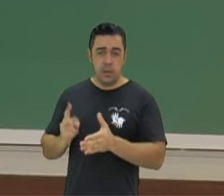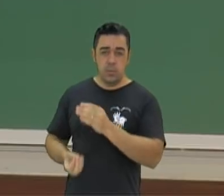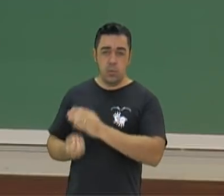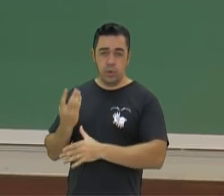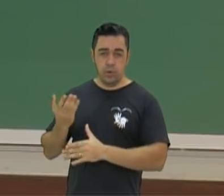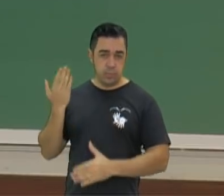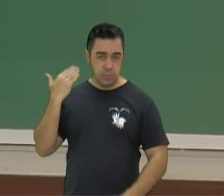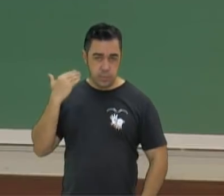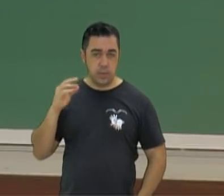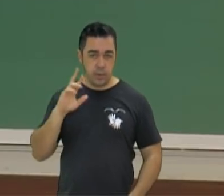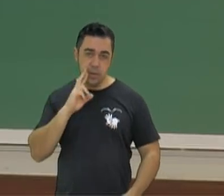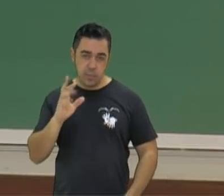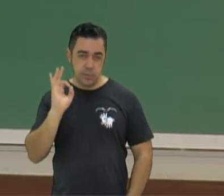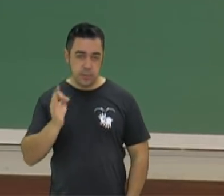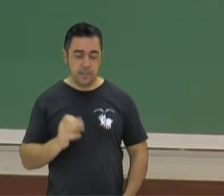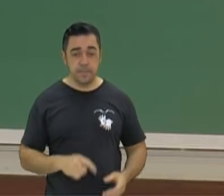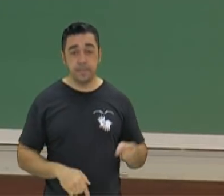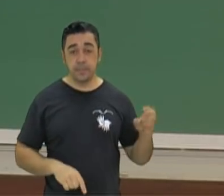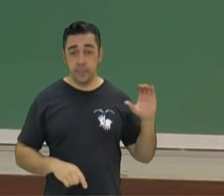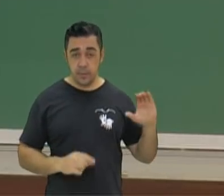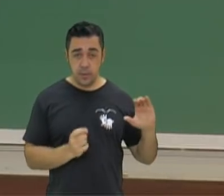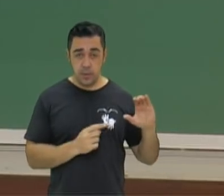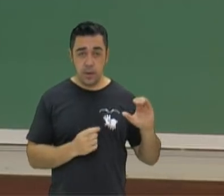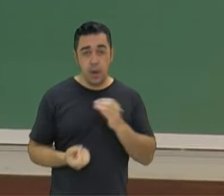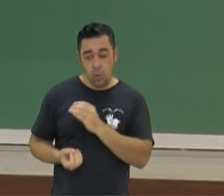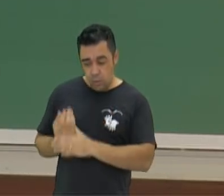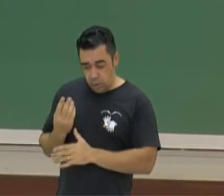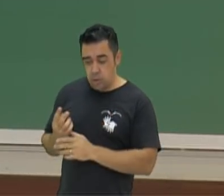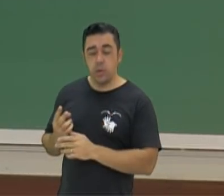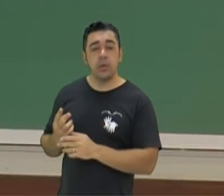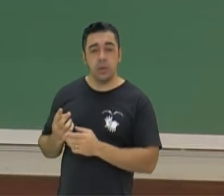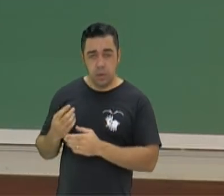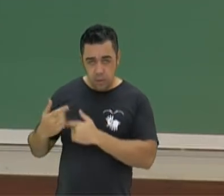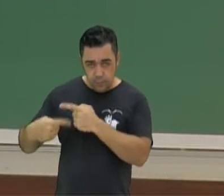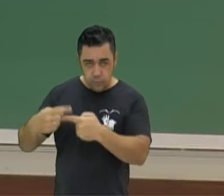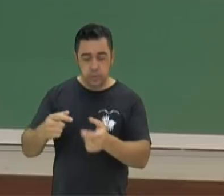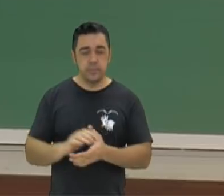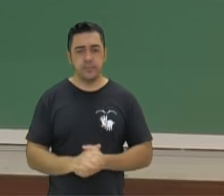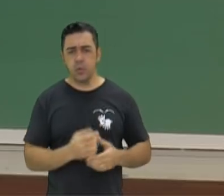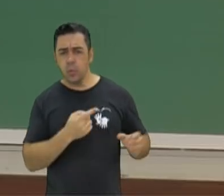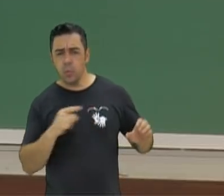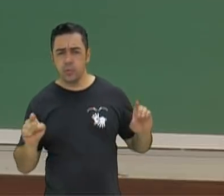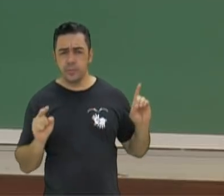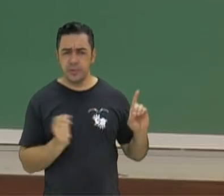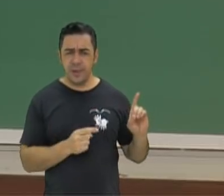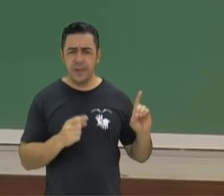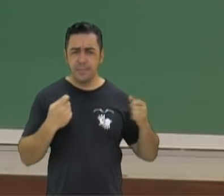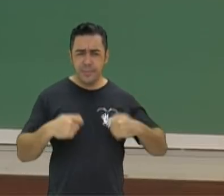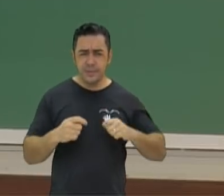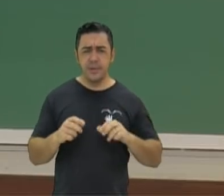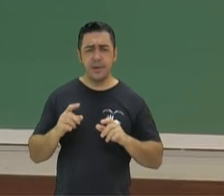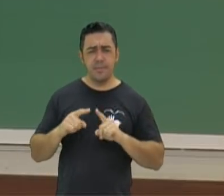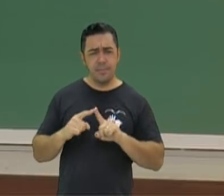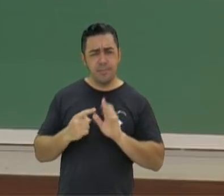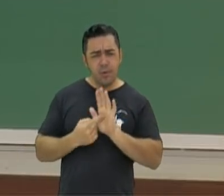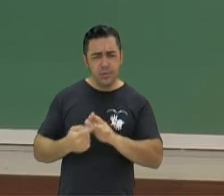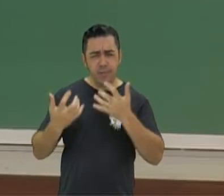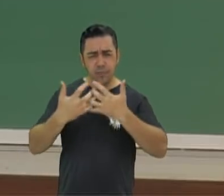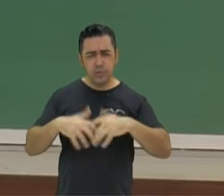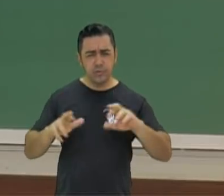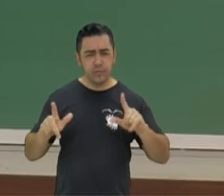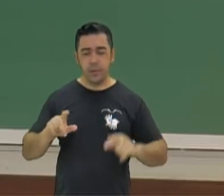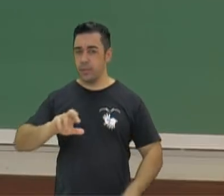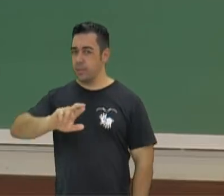atrás. Então, está correto também. Possui a mesma origem evolutiva? Sim. E por último, devem apresentar funções diferentes? Isso não é uma